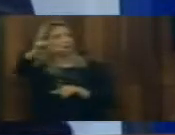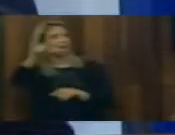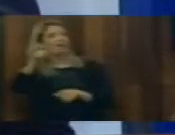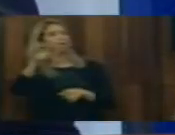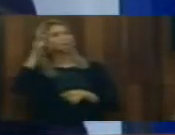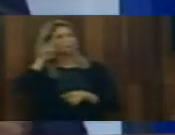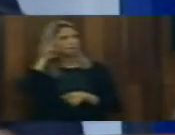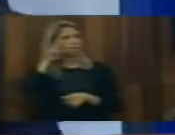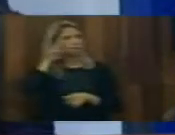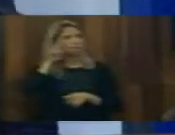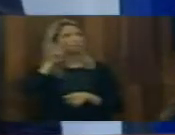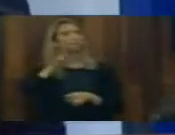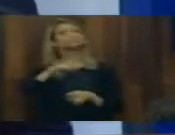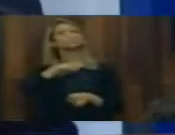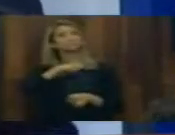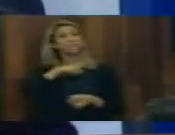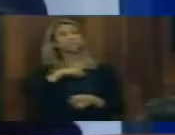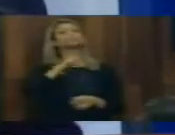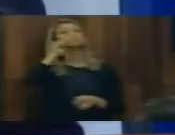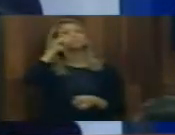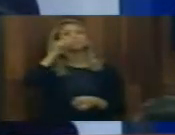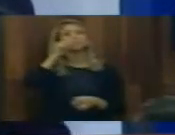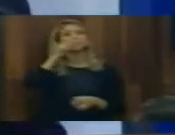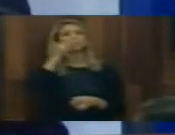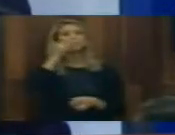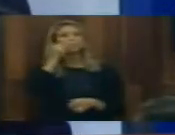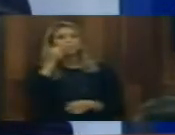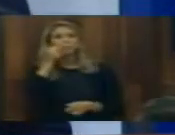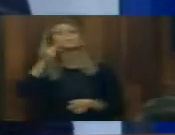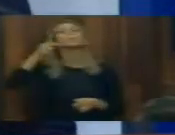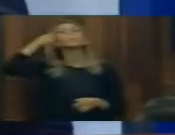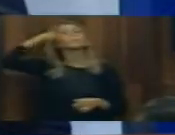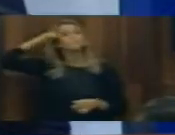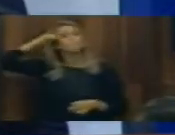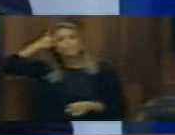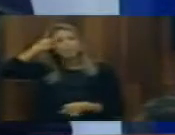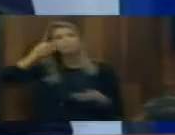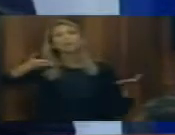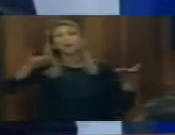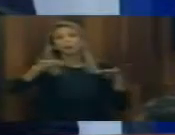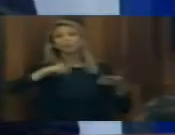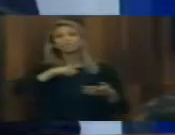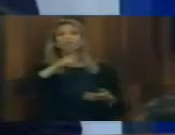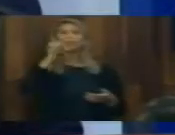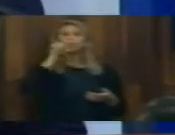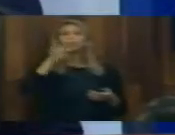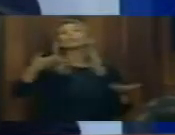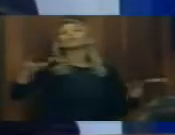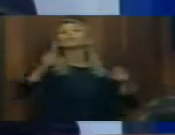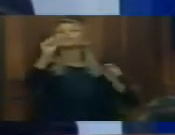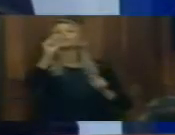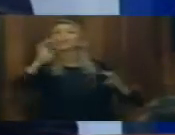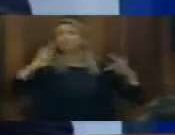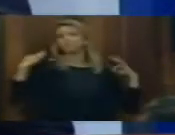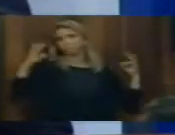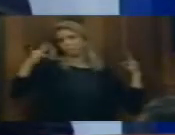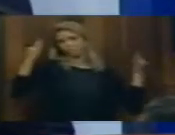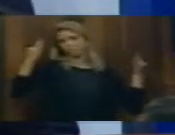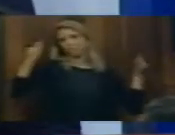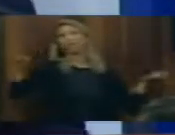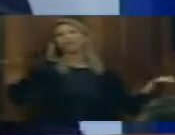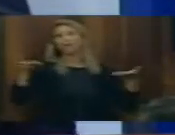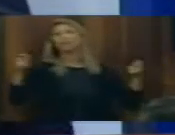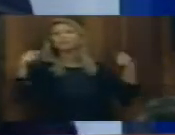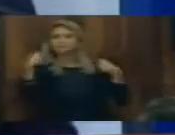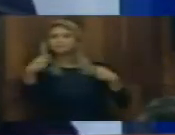de riqueza. Tivemos o ouro preto, que foi a época do petróleo. Hoje a gente tem o ouro, que é o turismo. Então a gente podia abraçar essa parte do